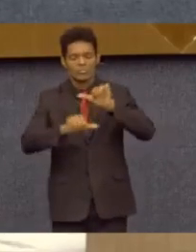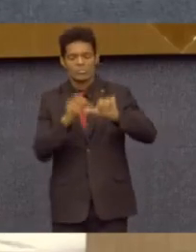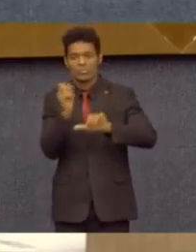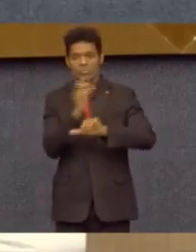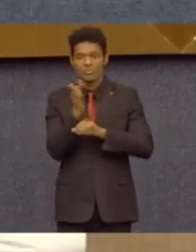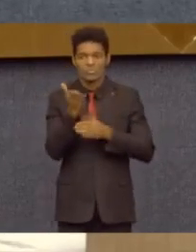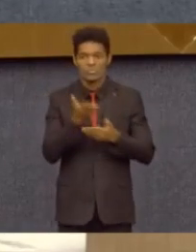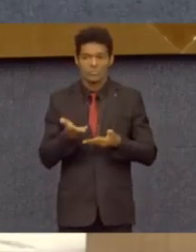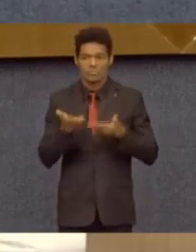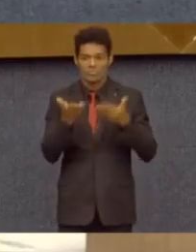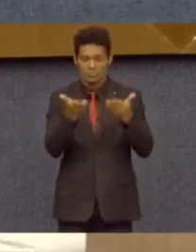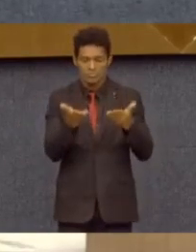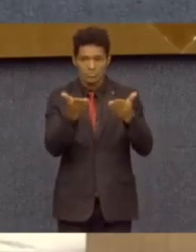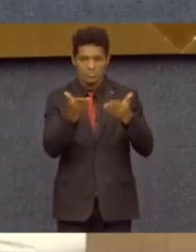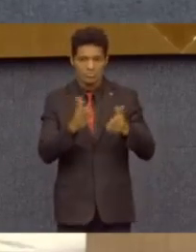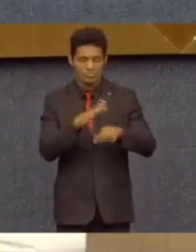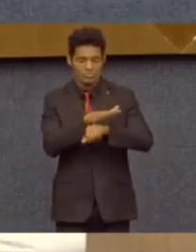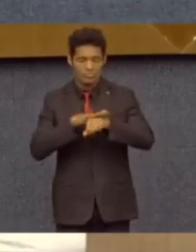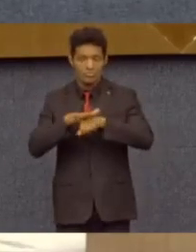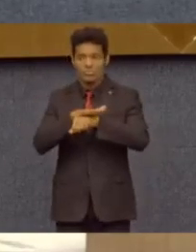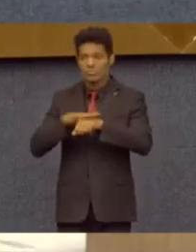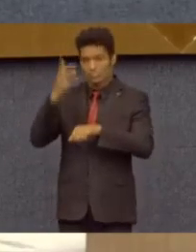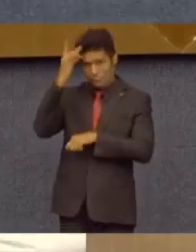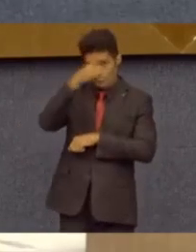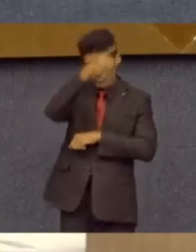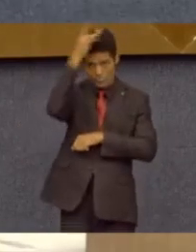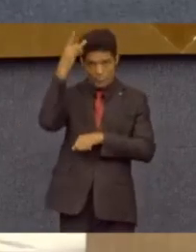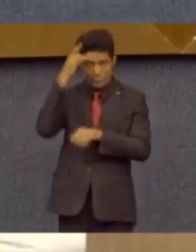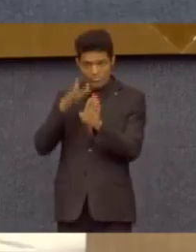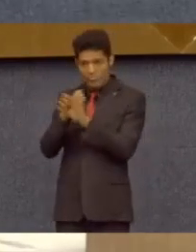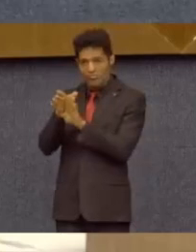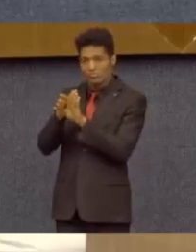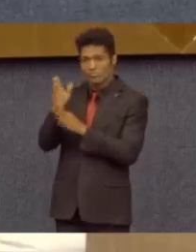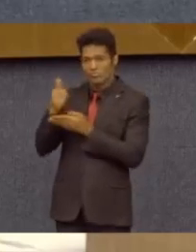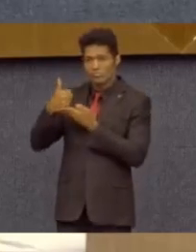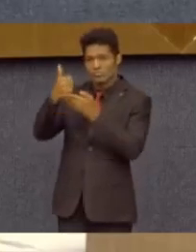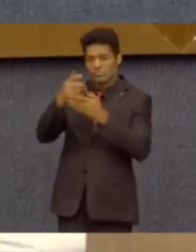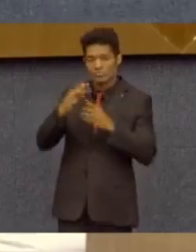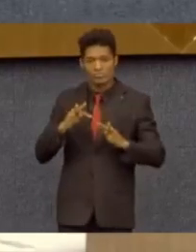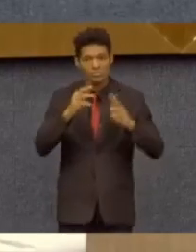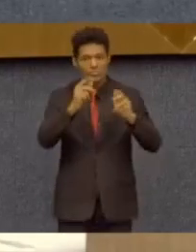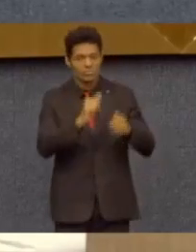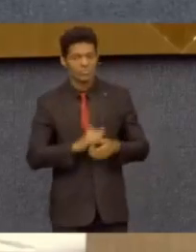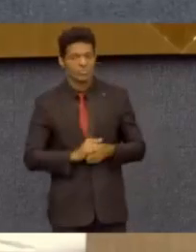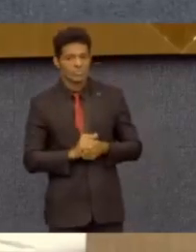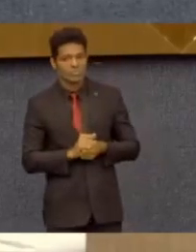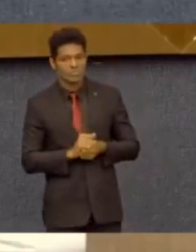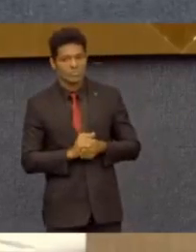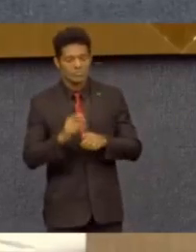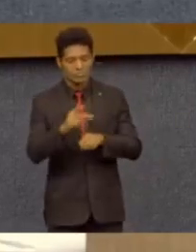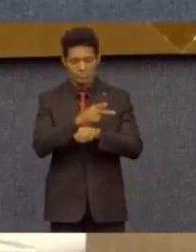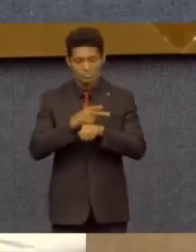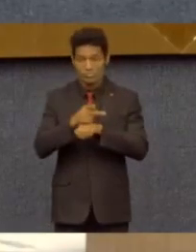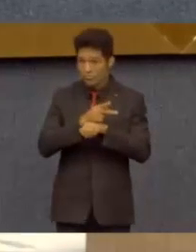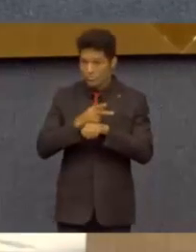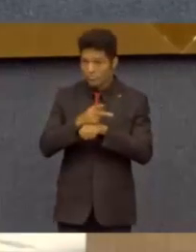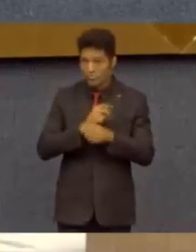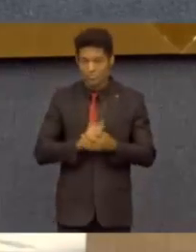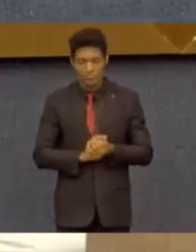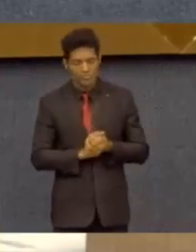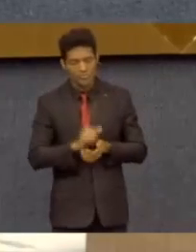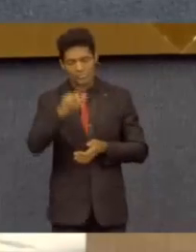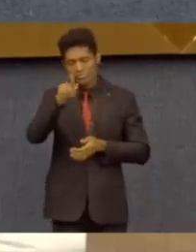trazendo conforto espiritual, orientação e apoio a todos os que procuram.